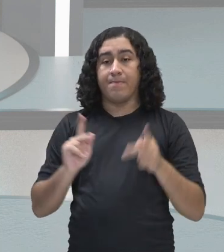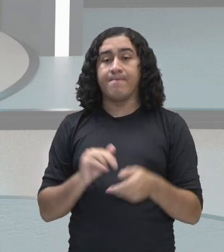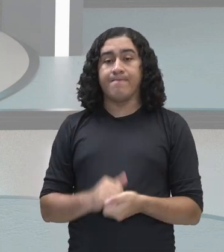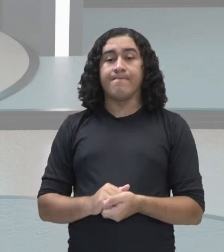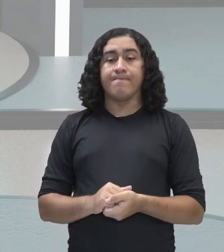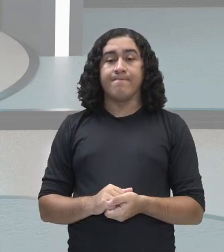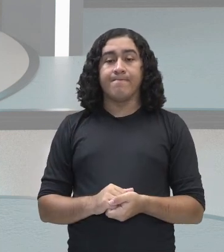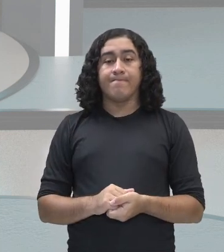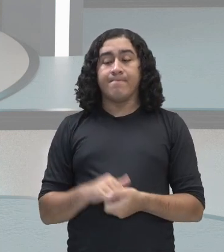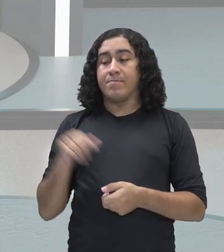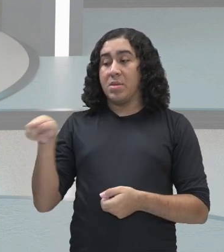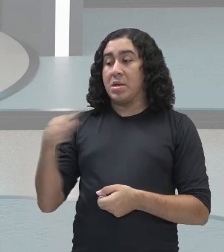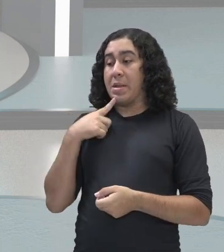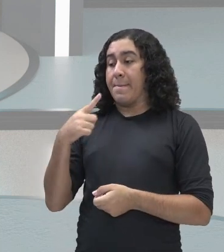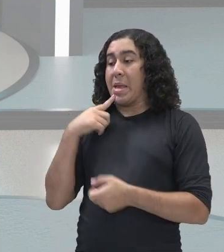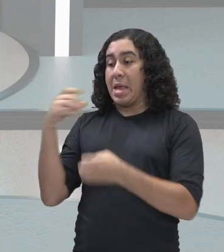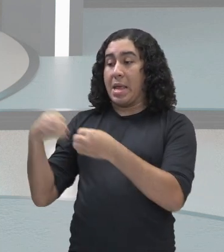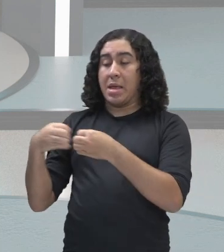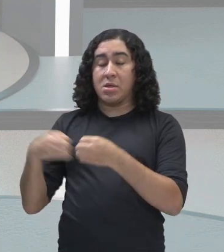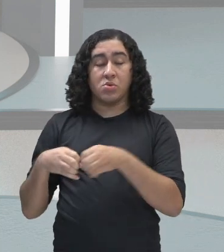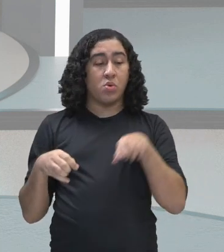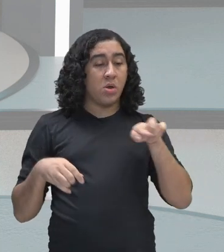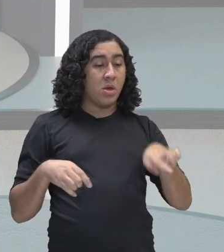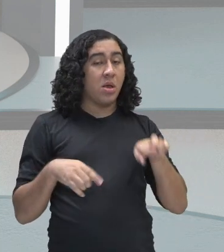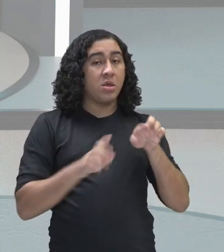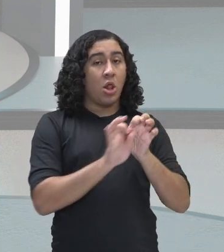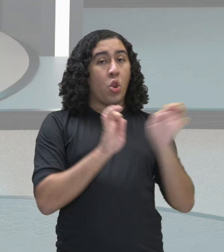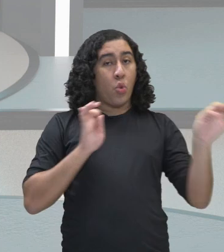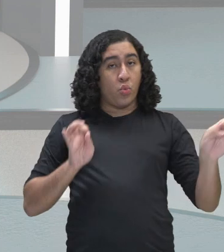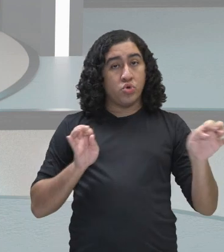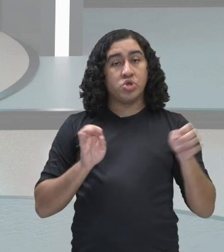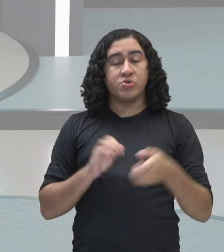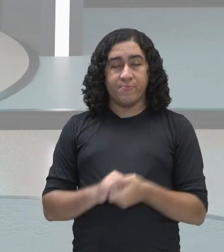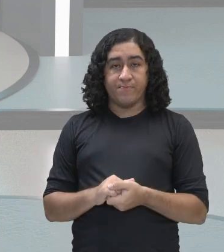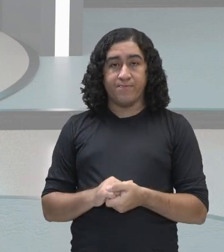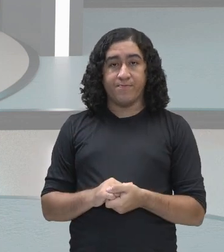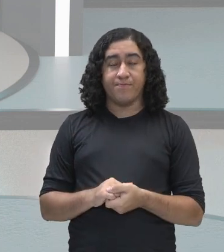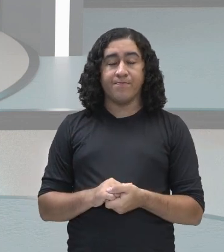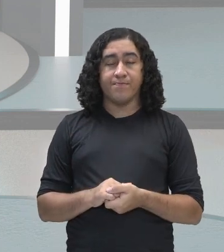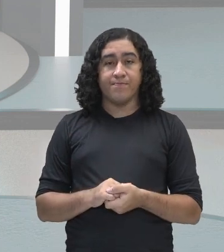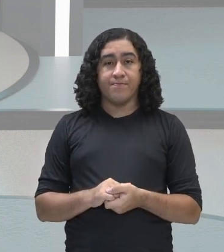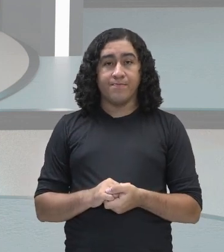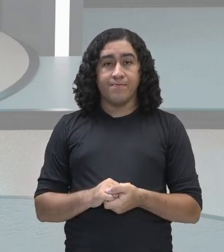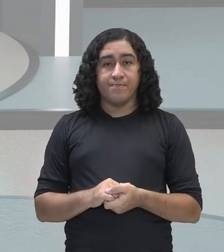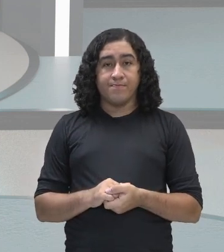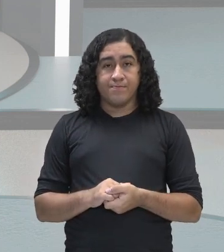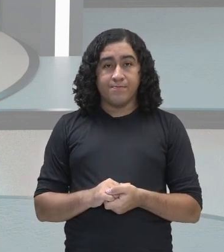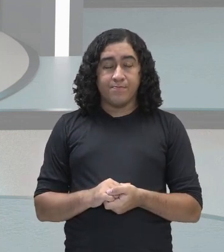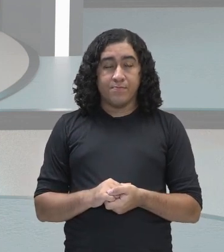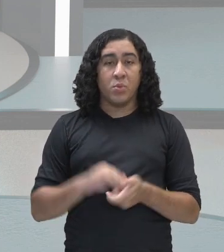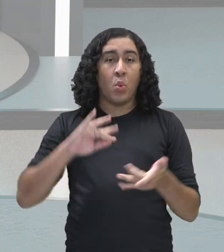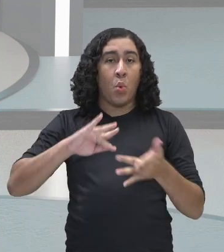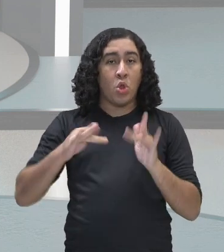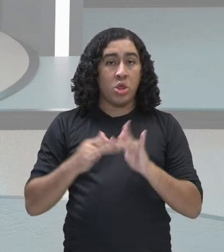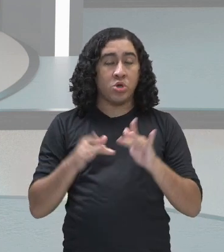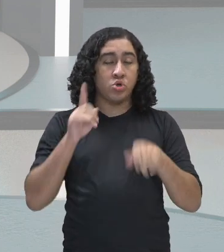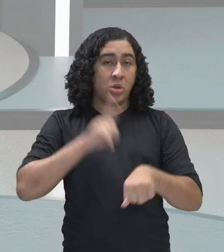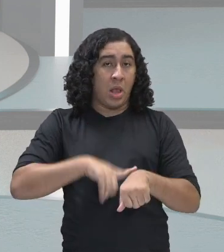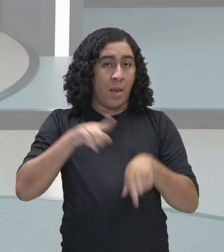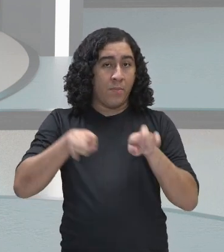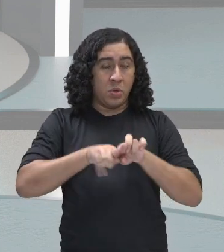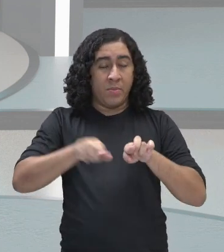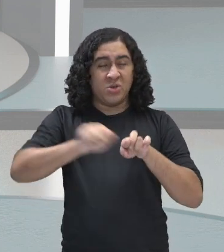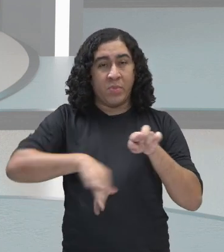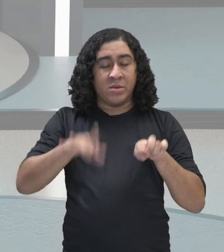This para algo perto no tempo e no espaço, e o that também no tempo e no espaço, só que distante, tá bom? Esses